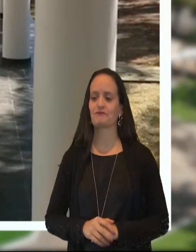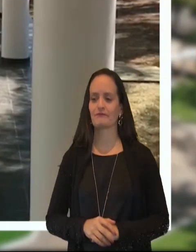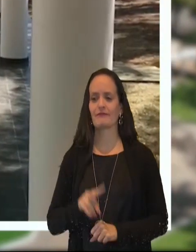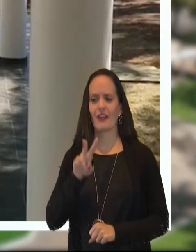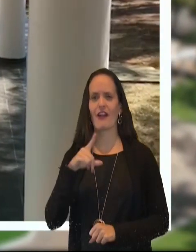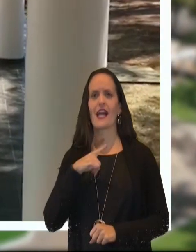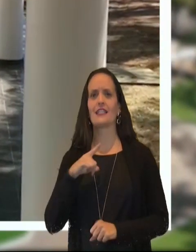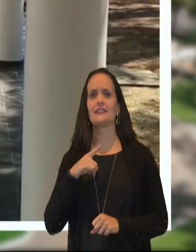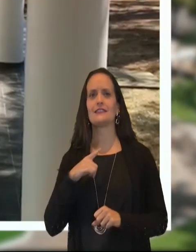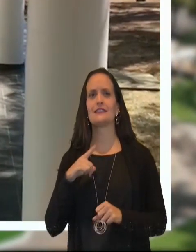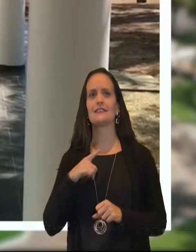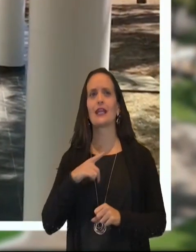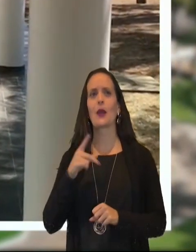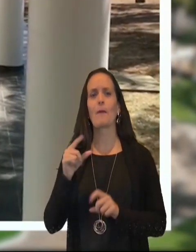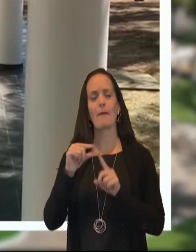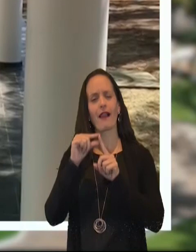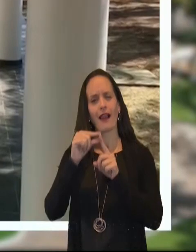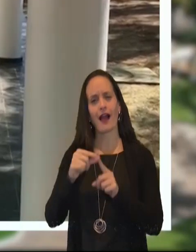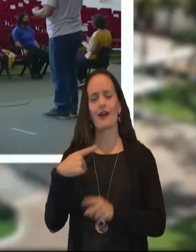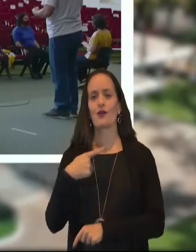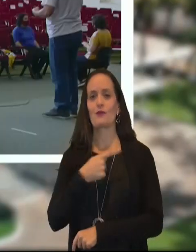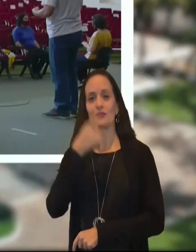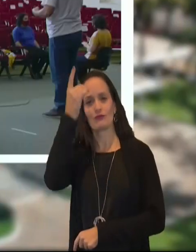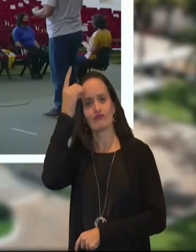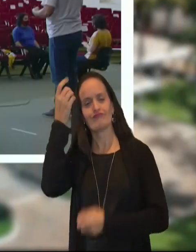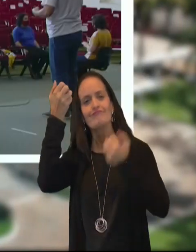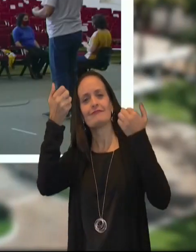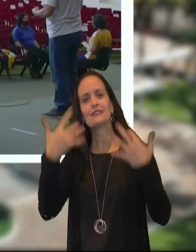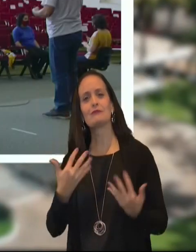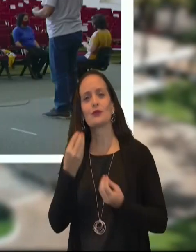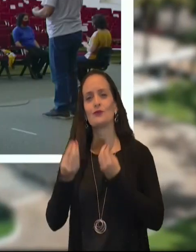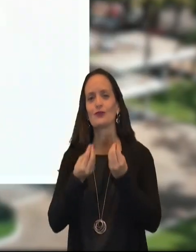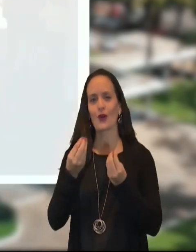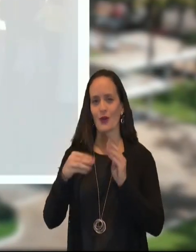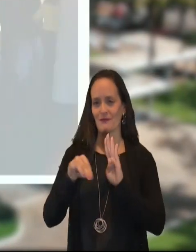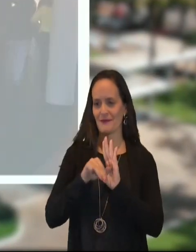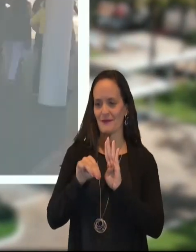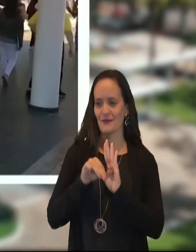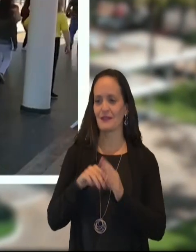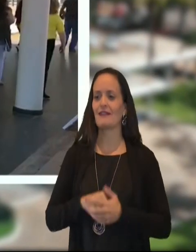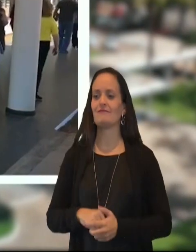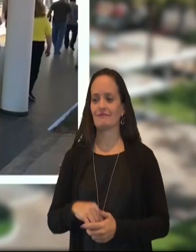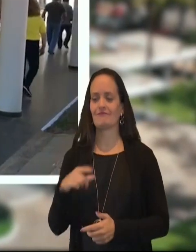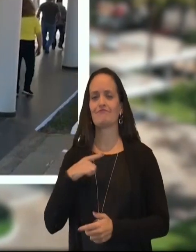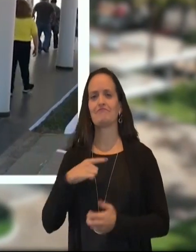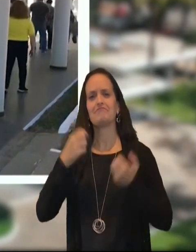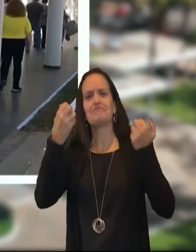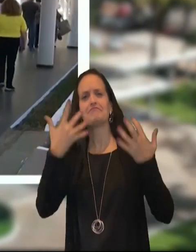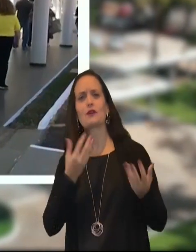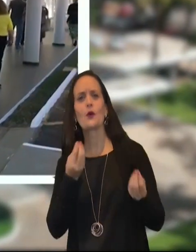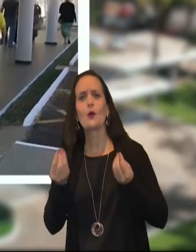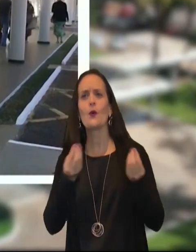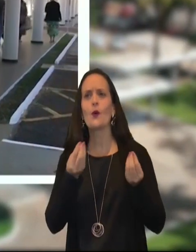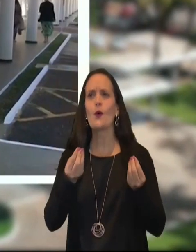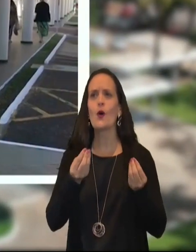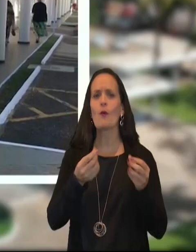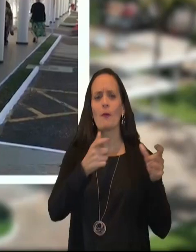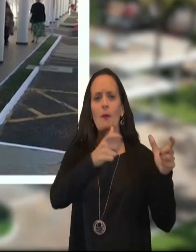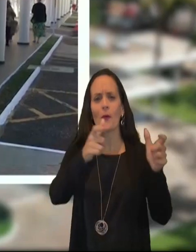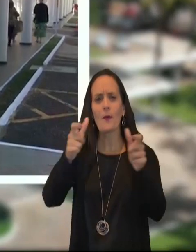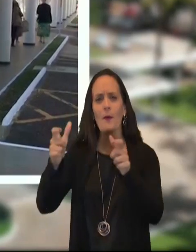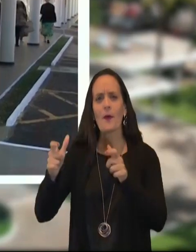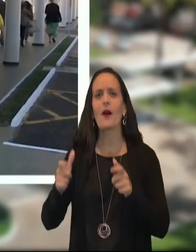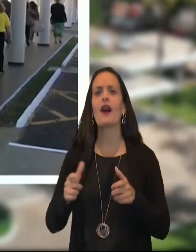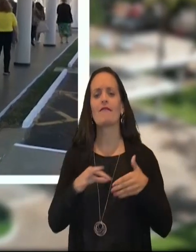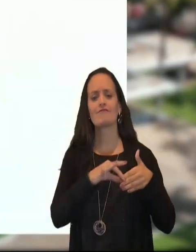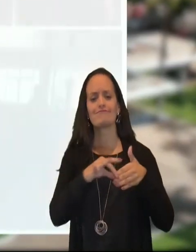Davi Pereira sobre a visão, missão e valores da IMB. Exposição sobre o funcionamento dos ministérios e visita guiada